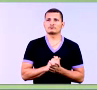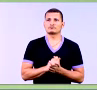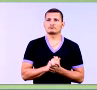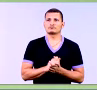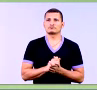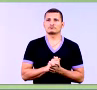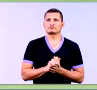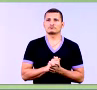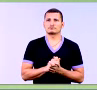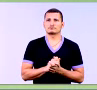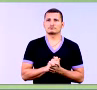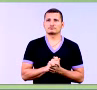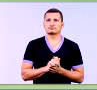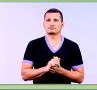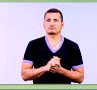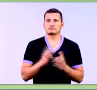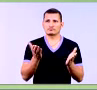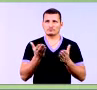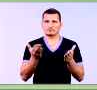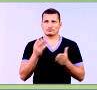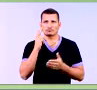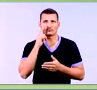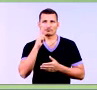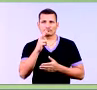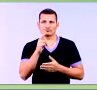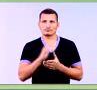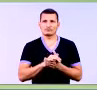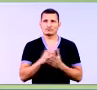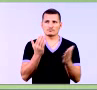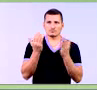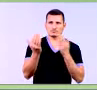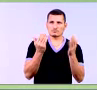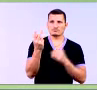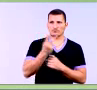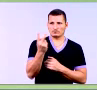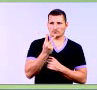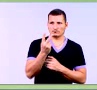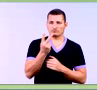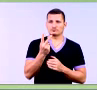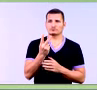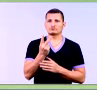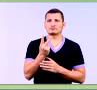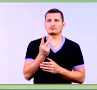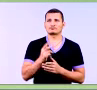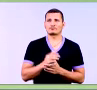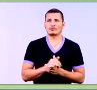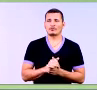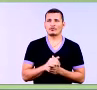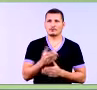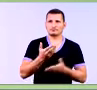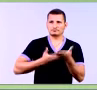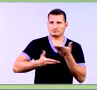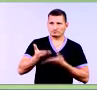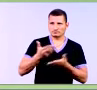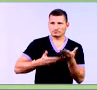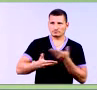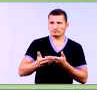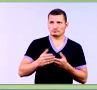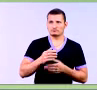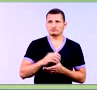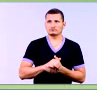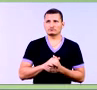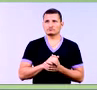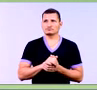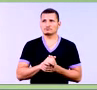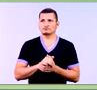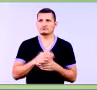document.getElementById. Hoje nós vamos ver um comparativo entre os dois. Vejamos. A interação com elementos é bastante